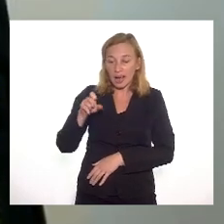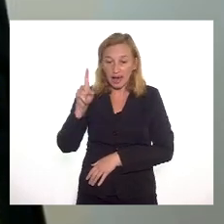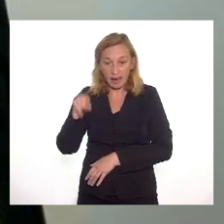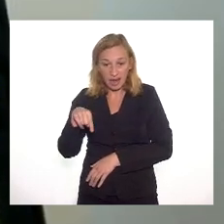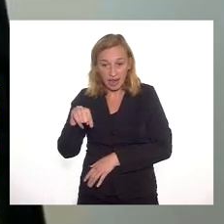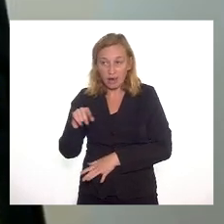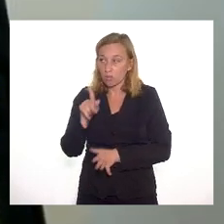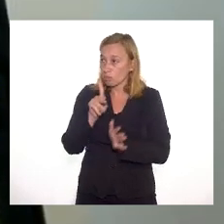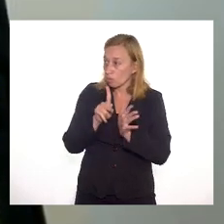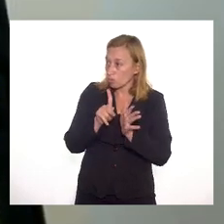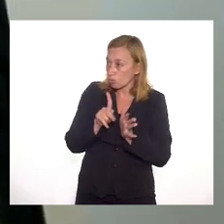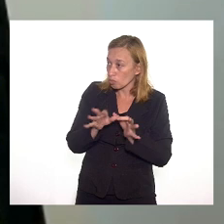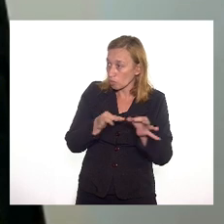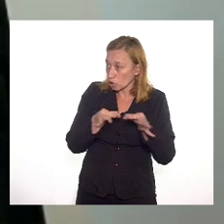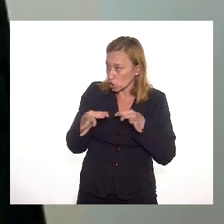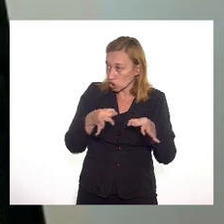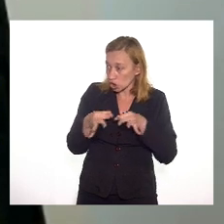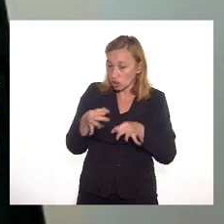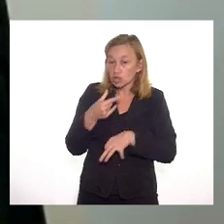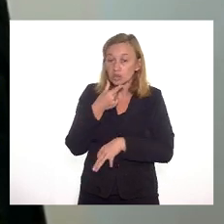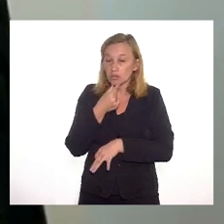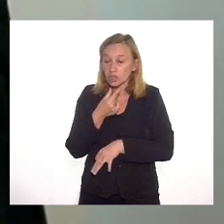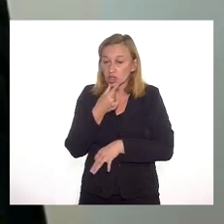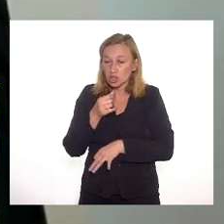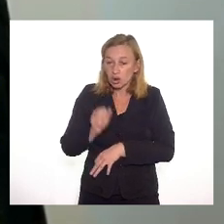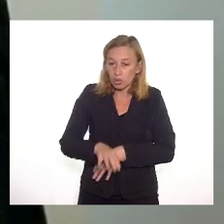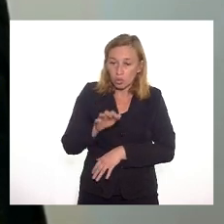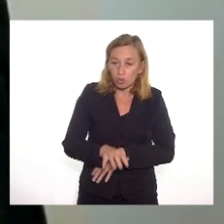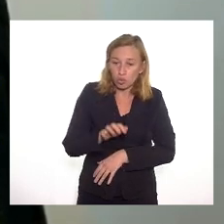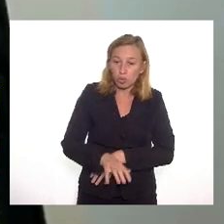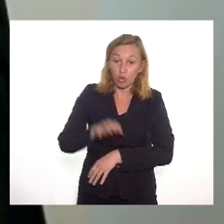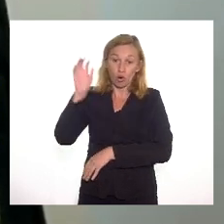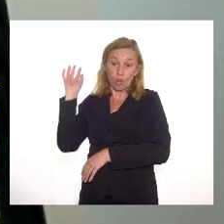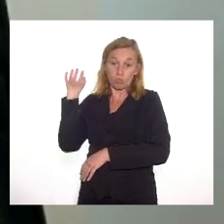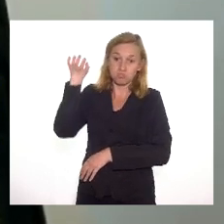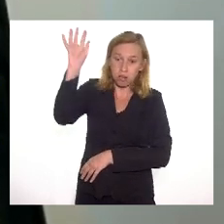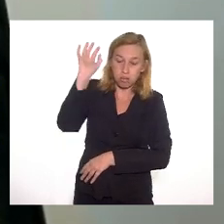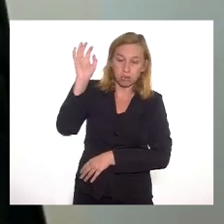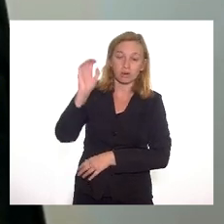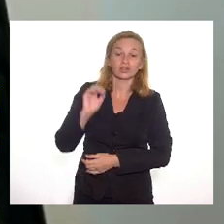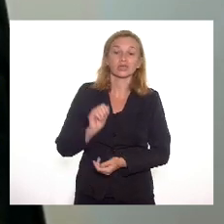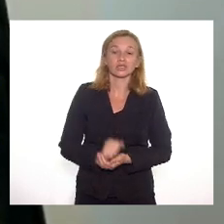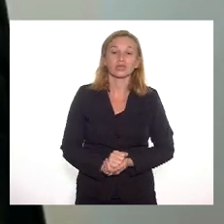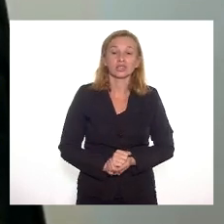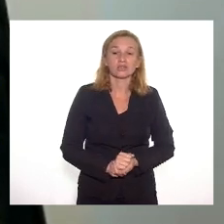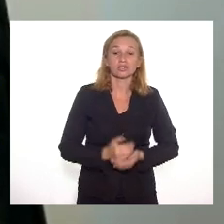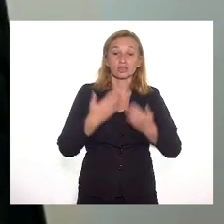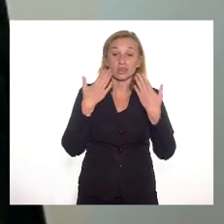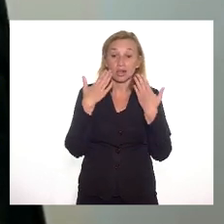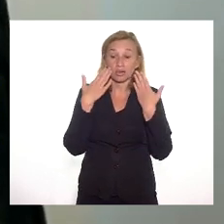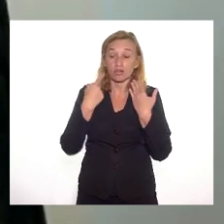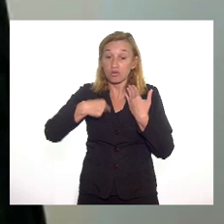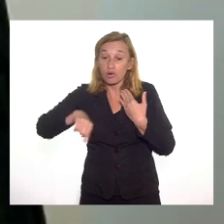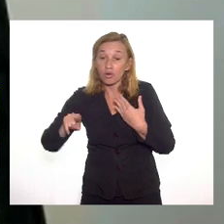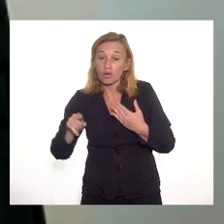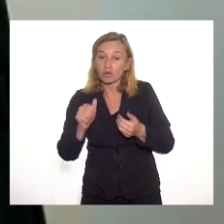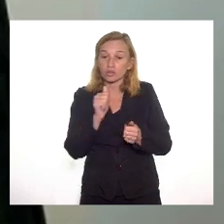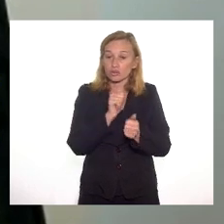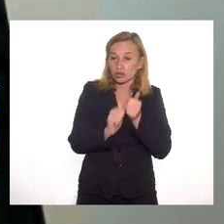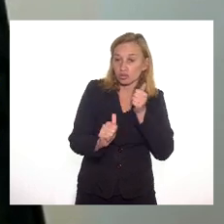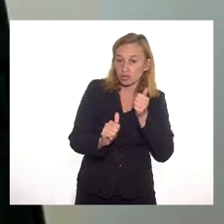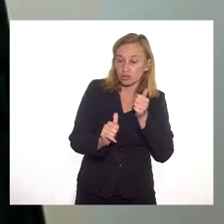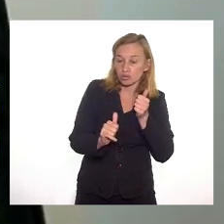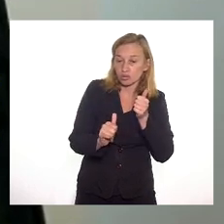um projeto de meninos que jogam basquete, deputado Waldeck, e que foram se apresentar, foram jogar a